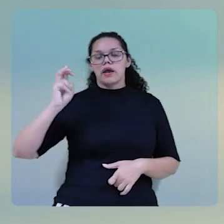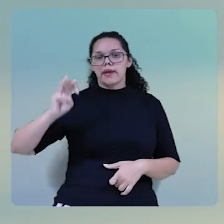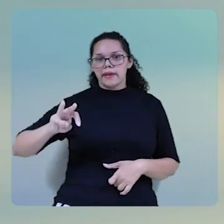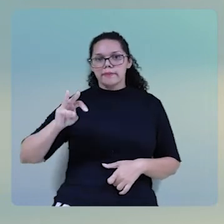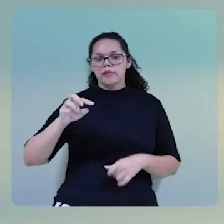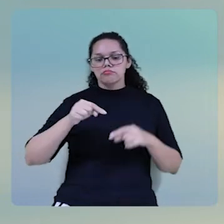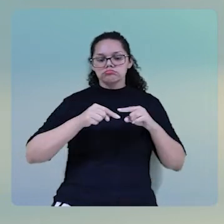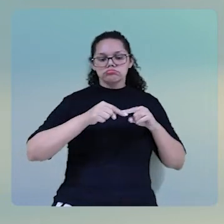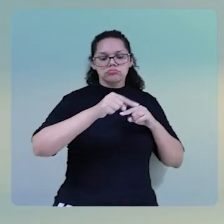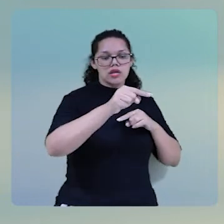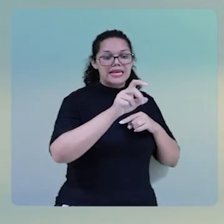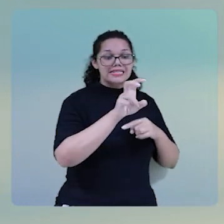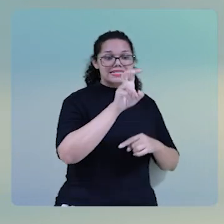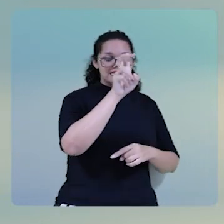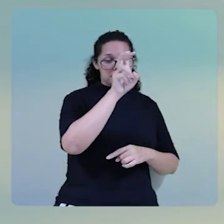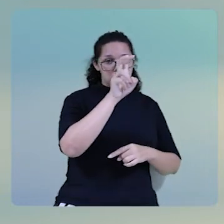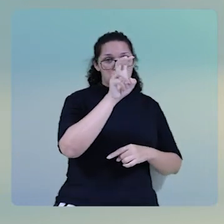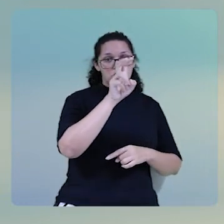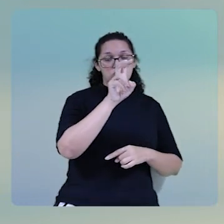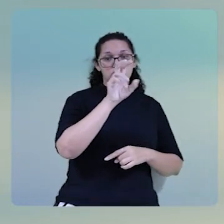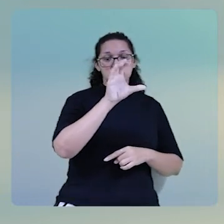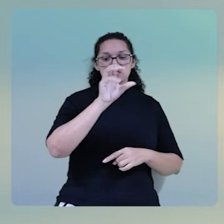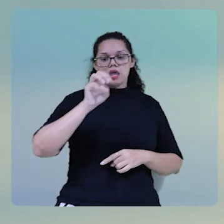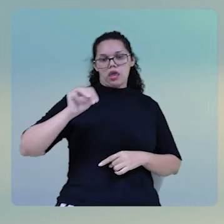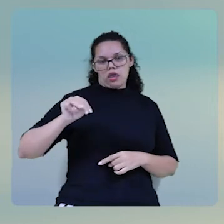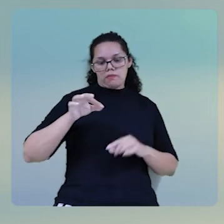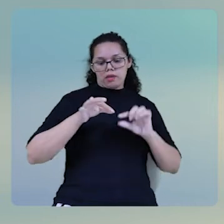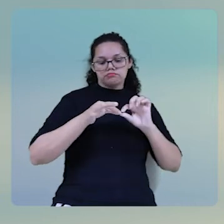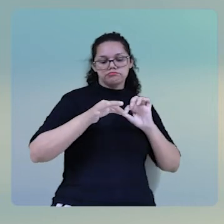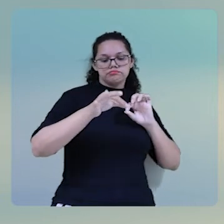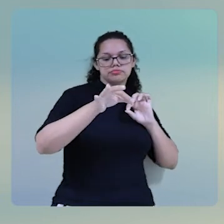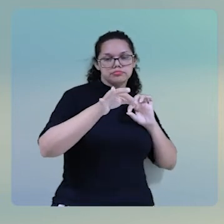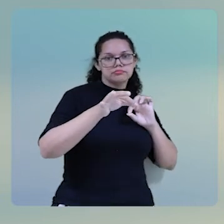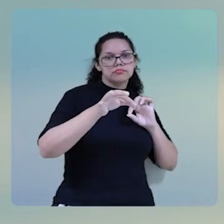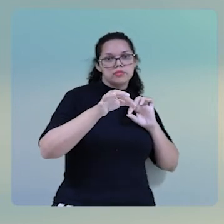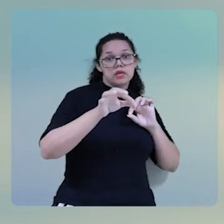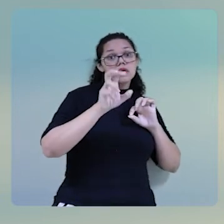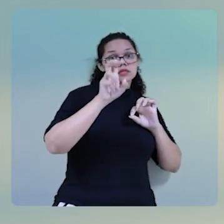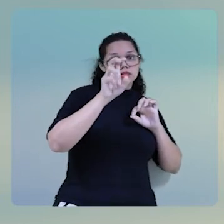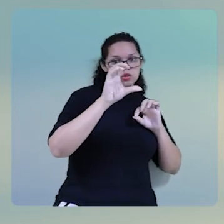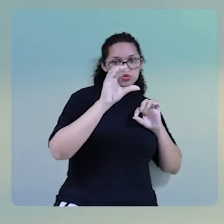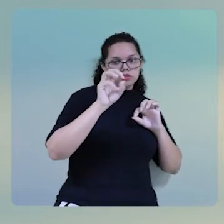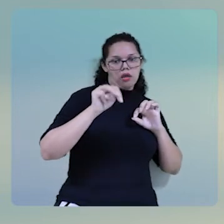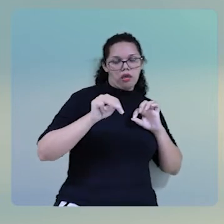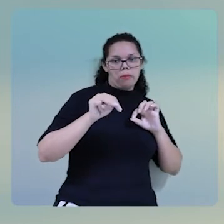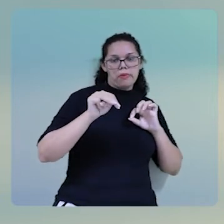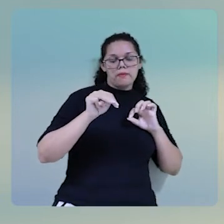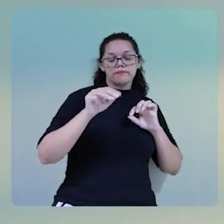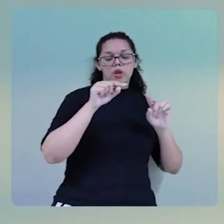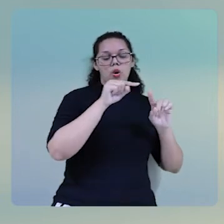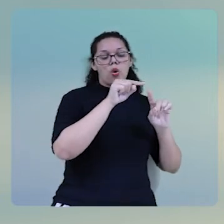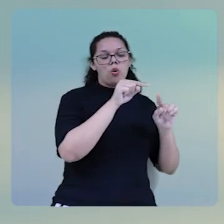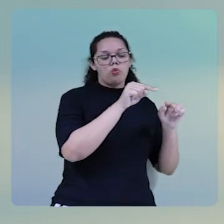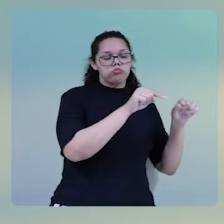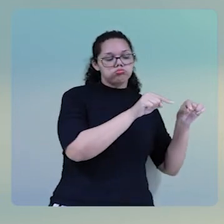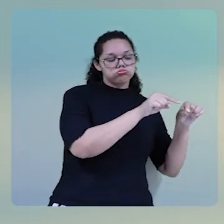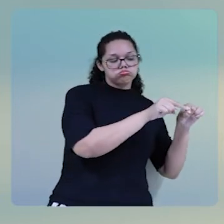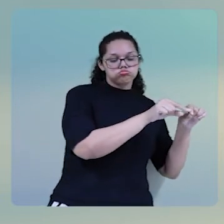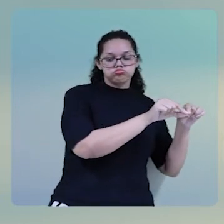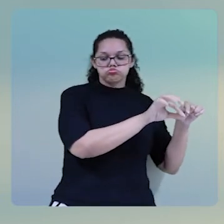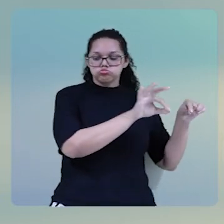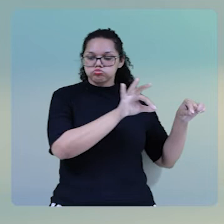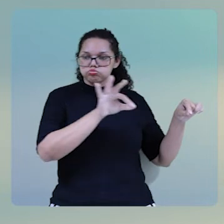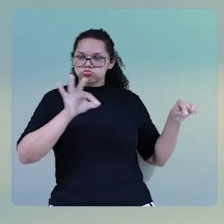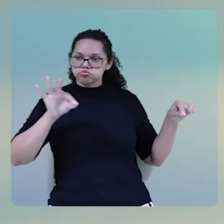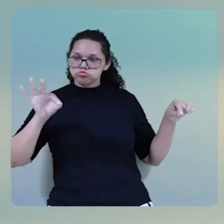5 centímetros, perdão. Esse comprimentozinho dela aqui vale 5 centímetros. Cujo ponto médio está preso uma mola